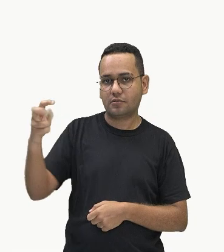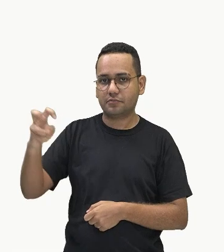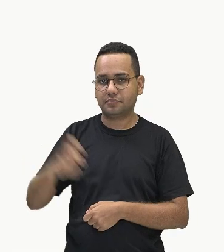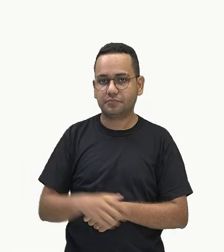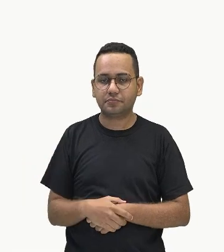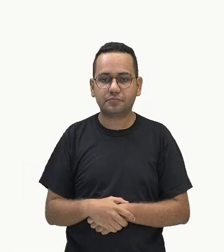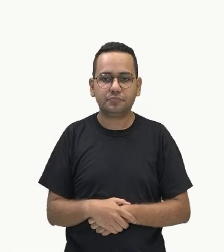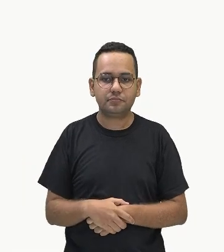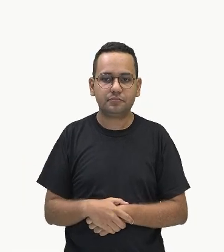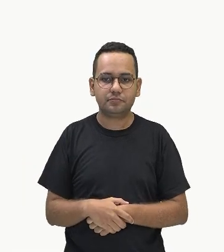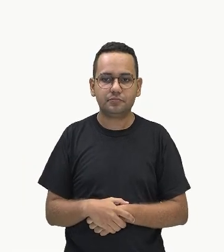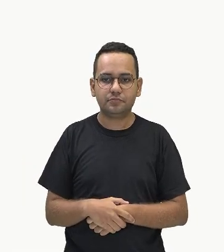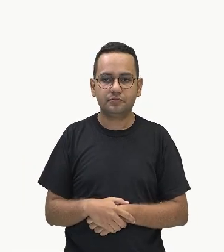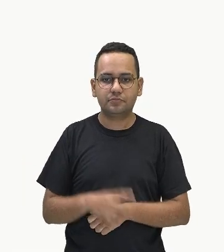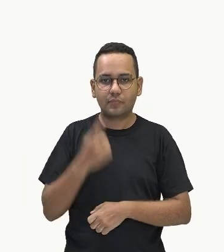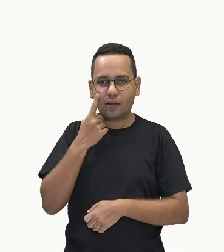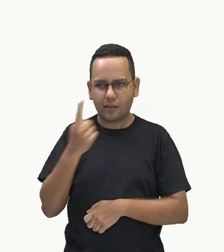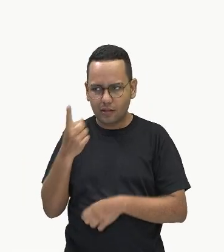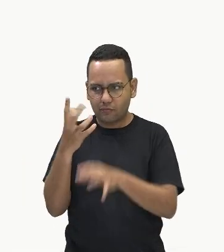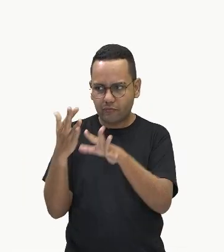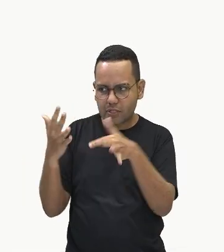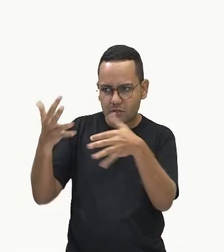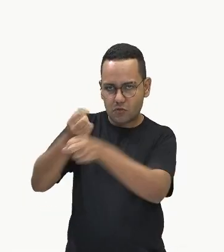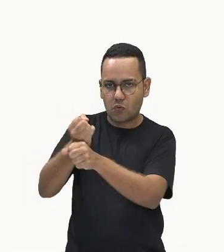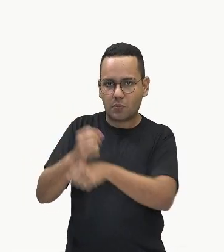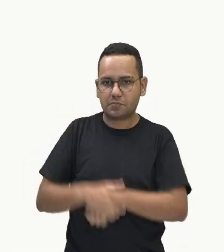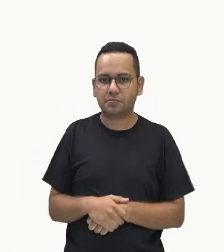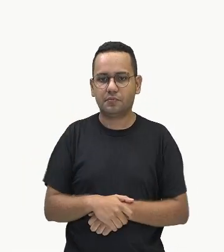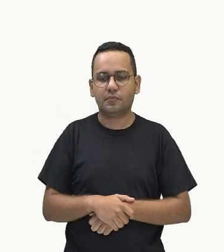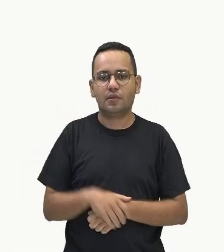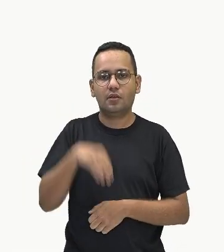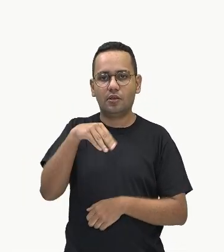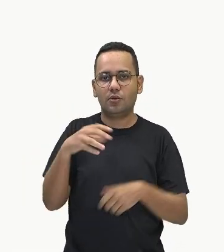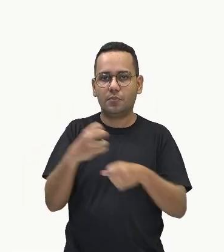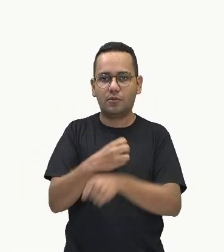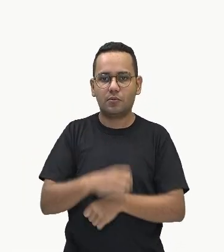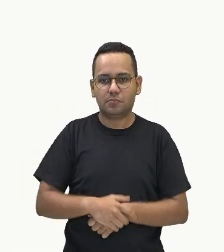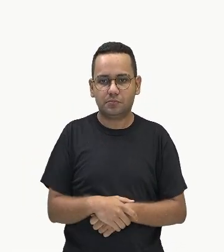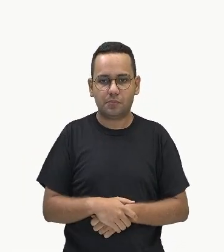5.625, vai me gerar aí, o meu montante será